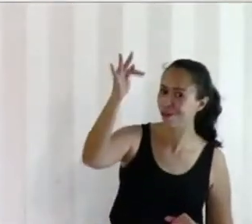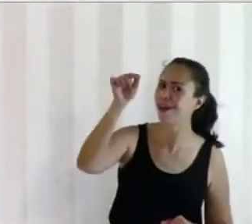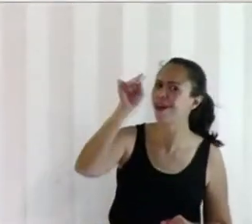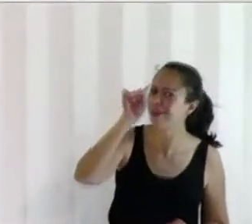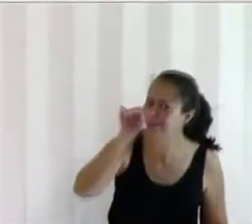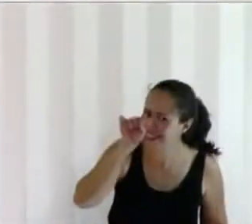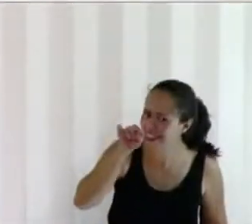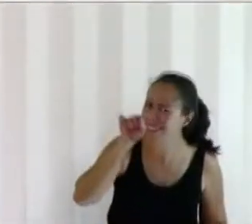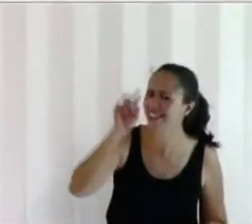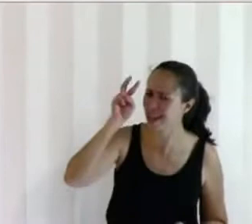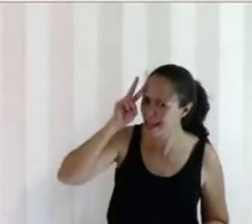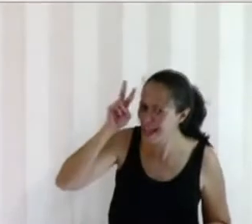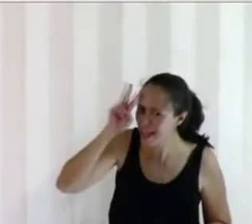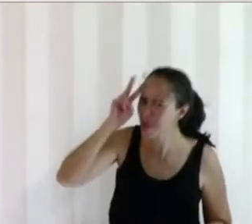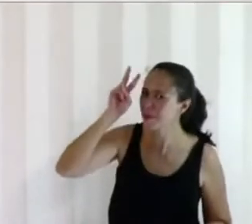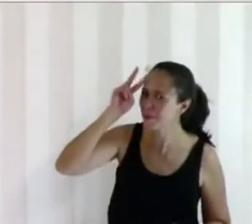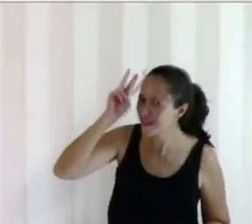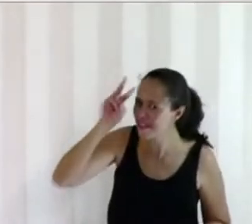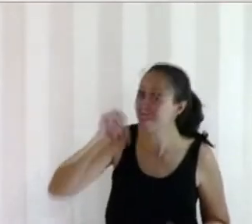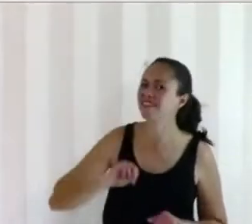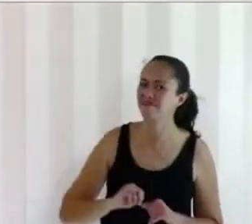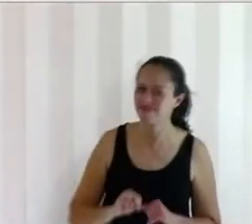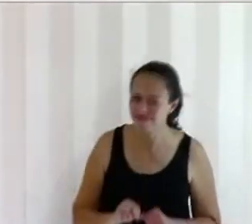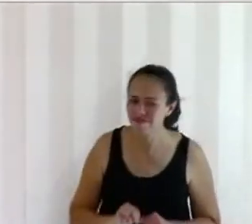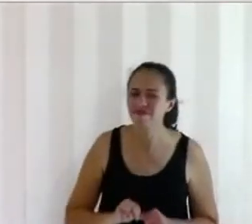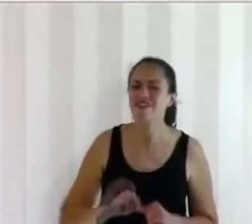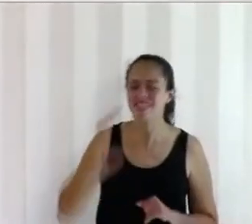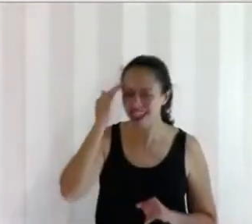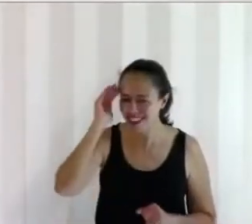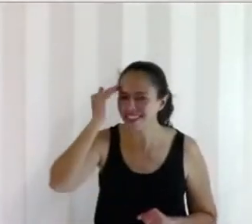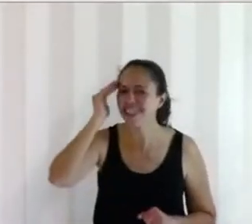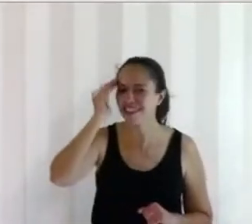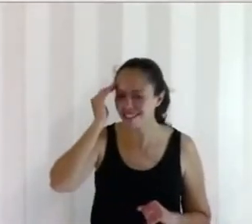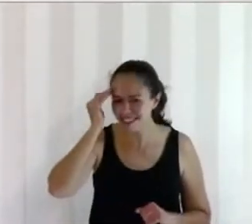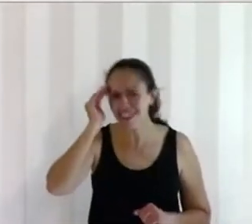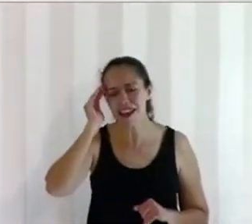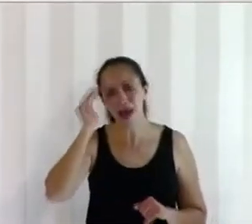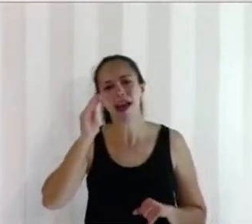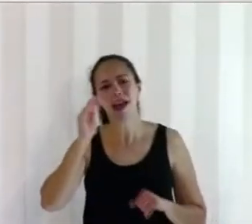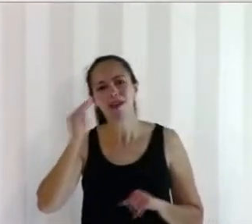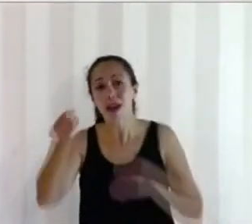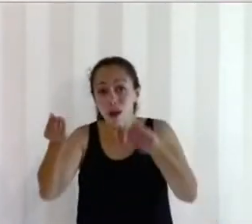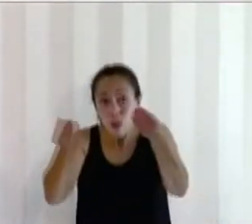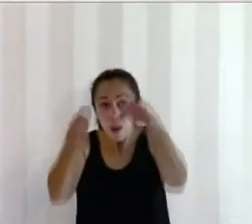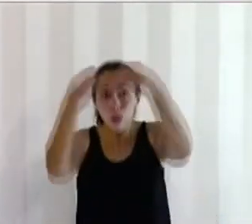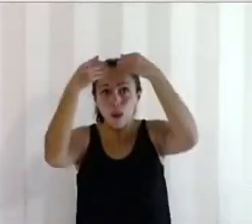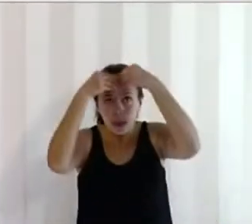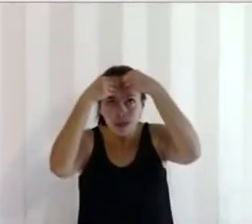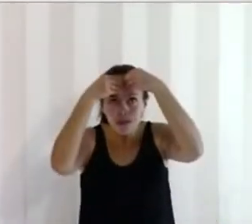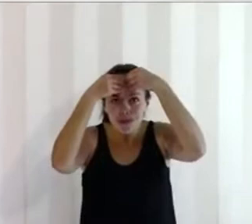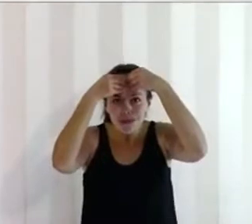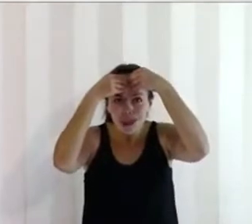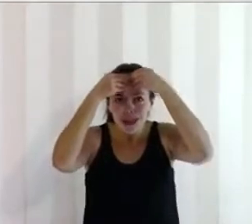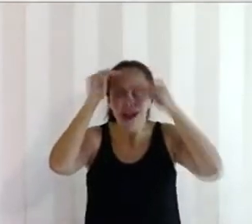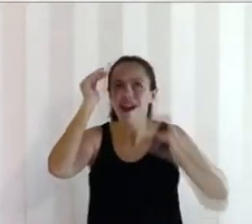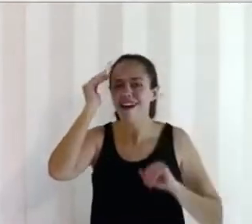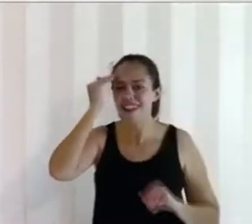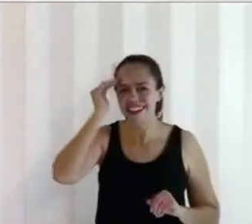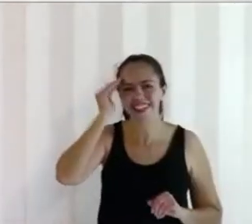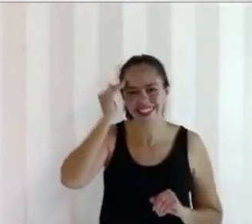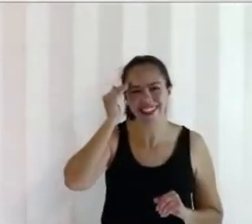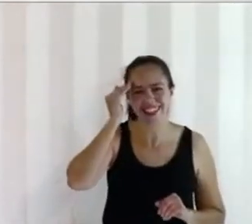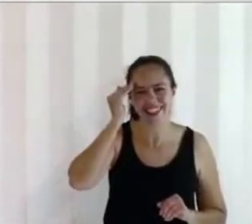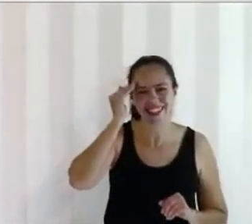mesmo para você não furtar, ou até mesmo para você não matar, ou até mesmo para você não levantar falso testemunho contra alguém que você vai